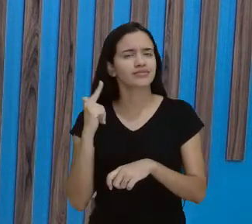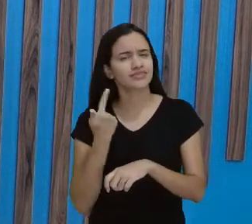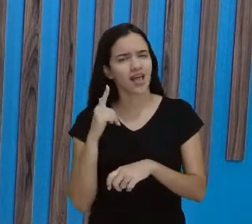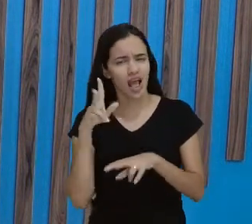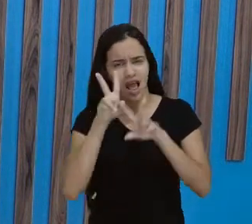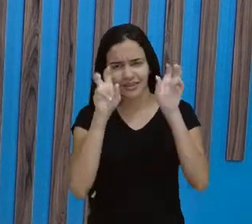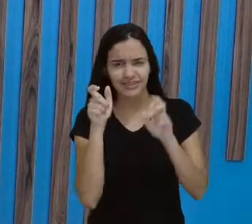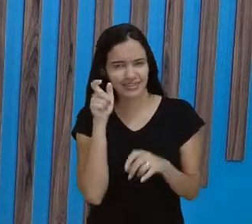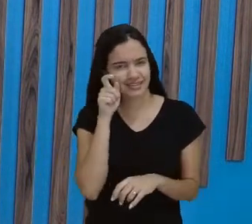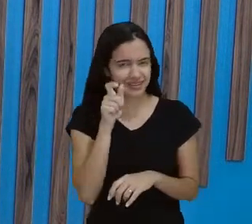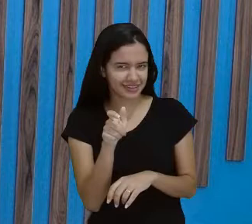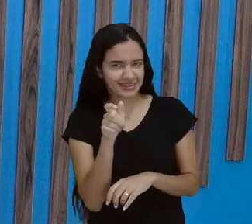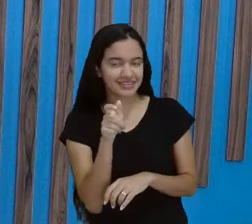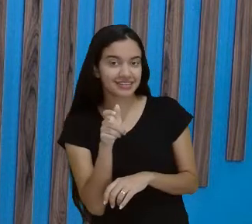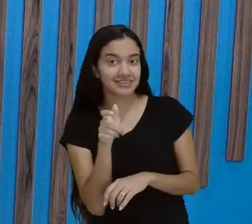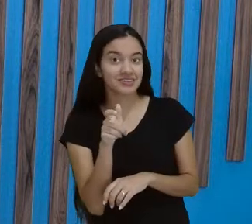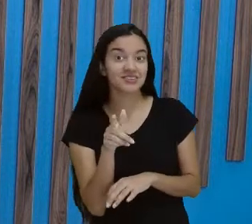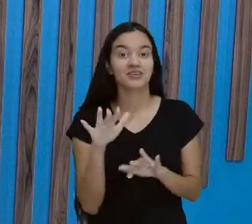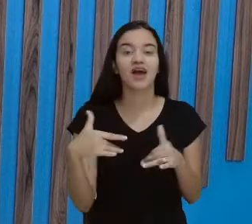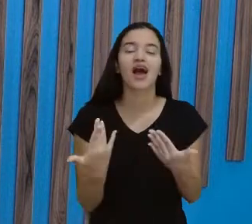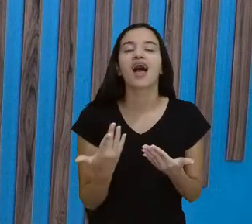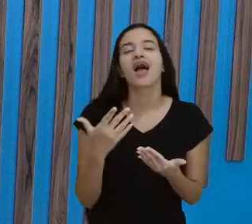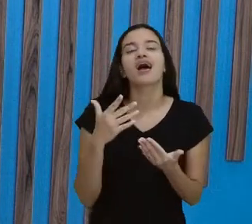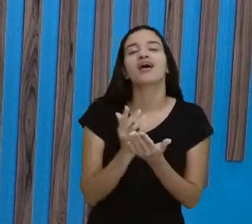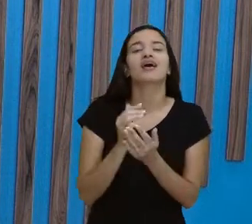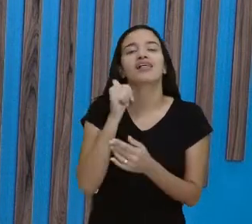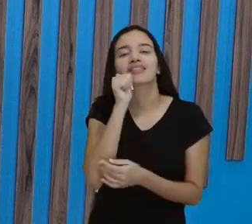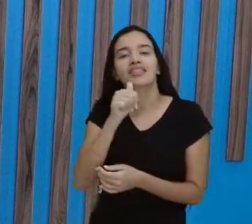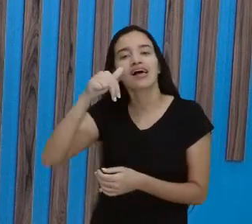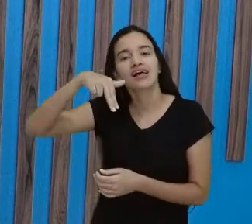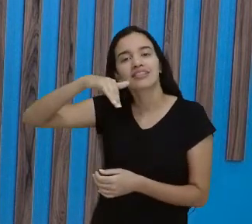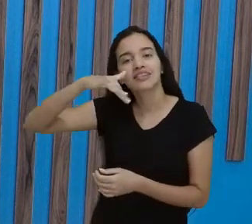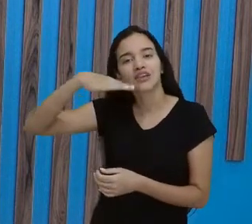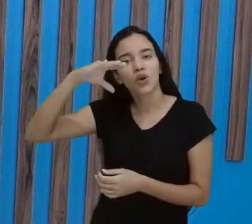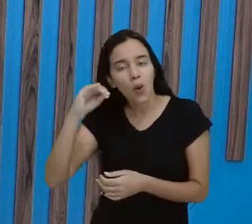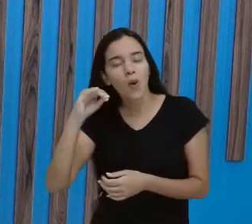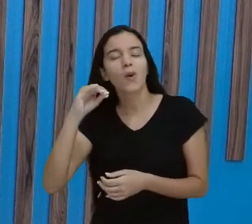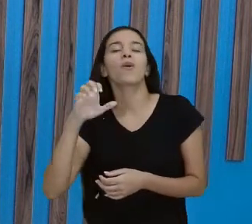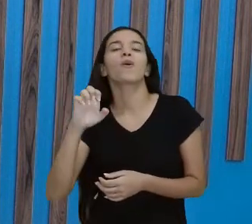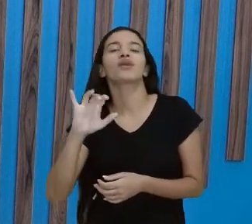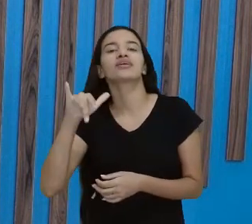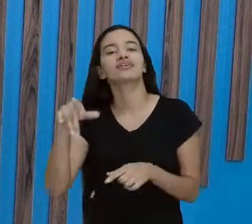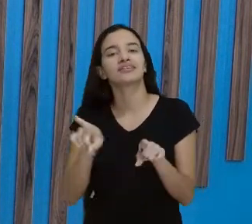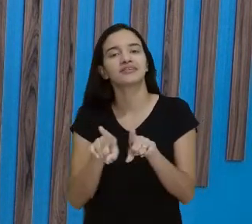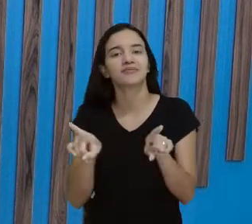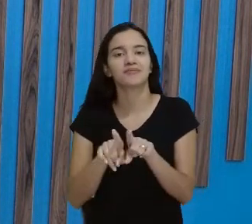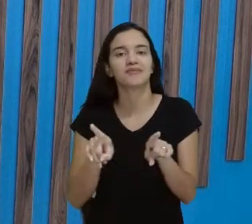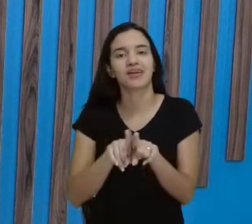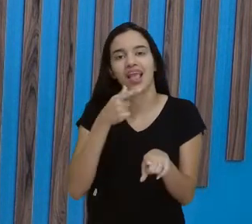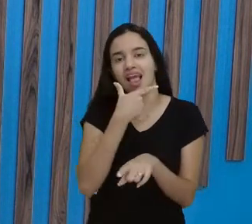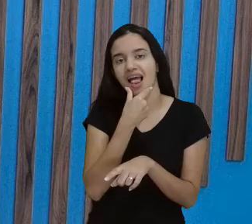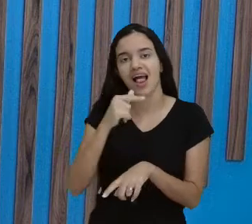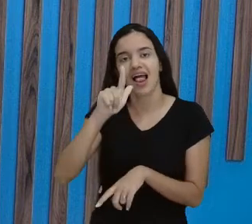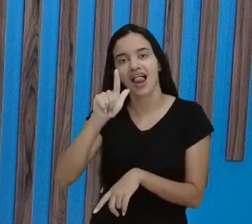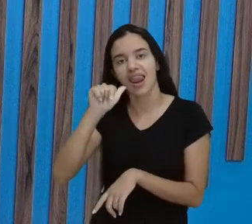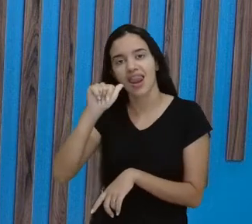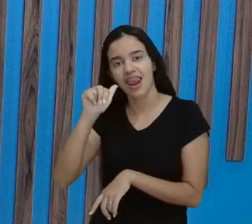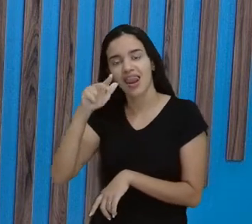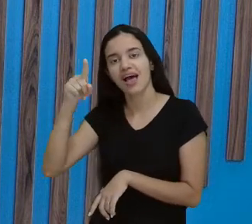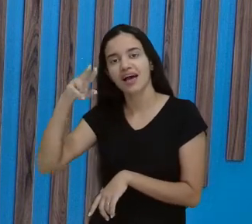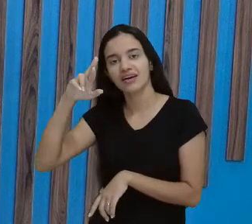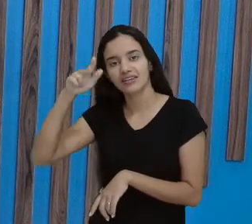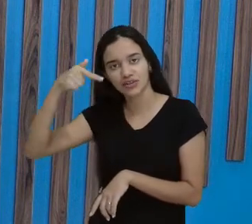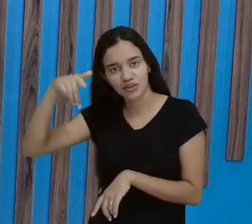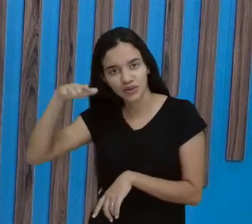interessante, viu? Então fica aí comigo, ó. Nicole, Lázaro e todo mundo que já estava participando aqui da nossa aula bem